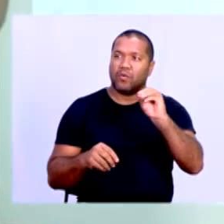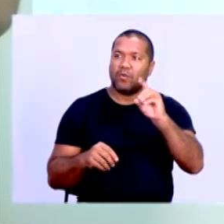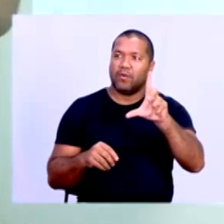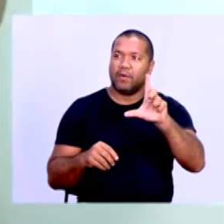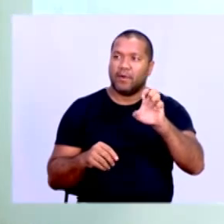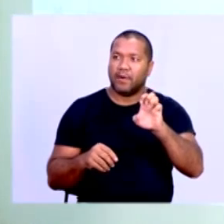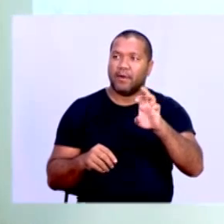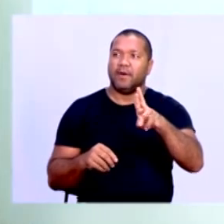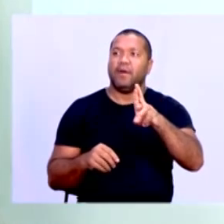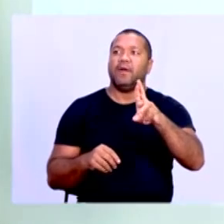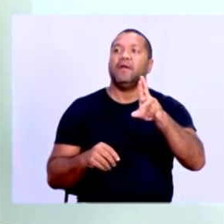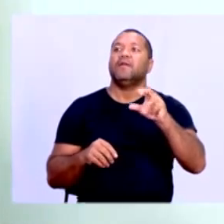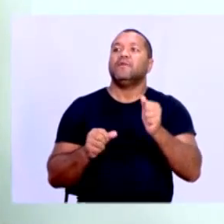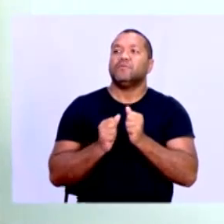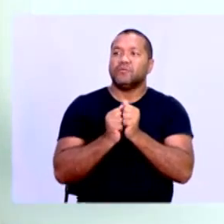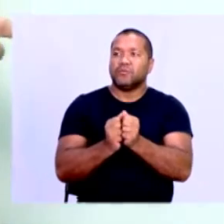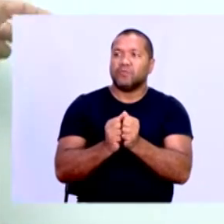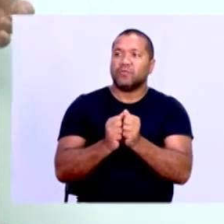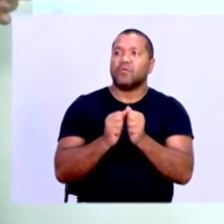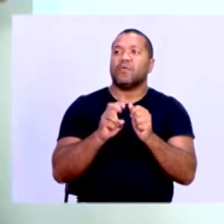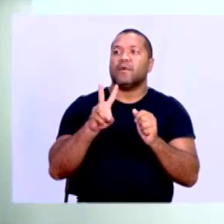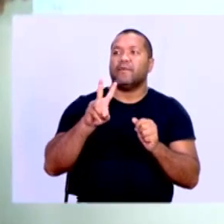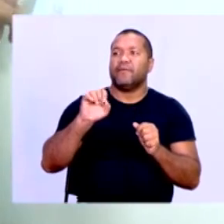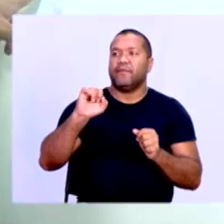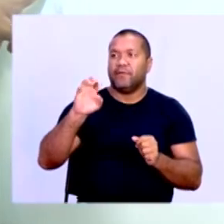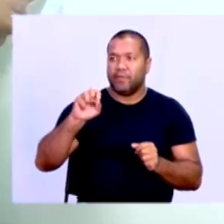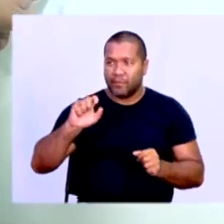do controller junto com a view.